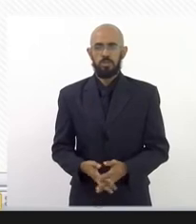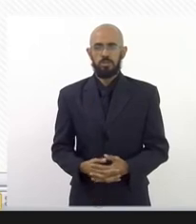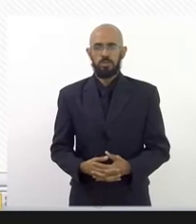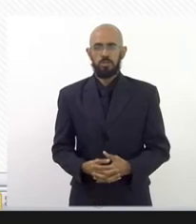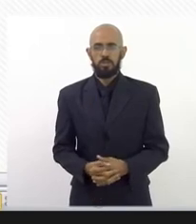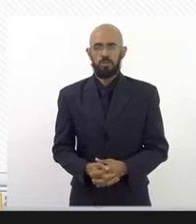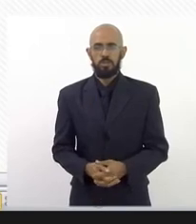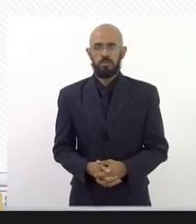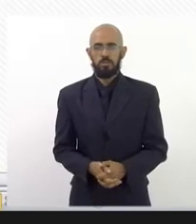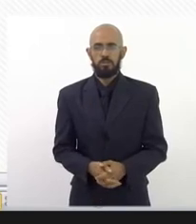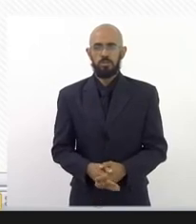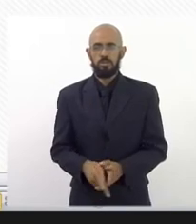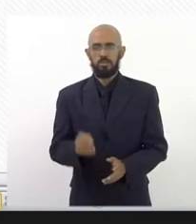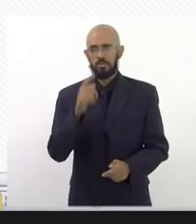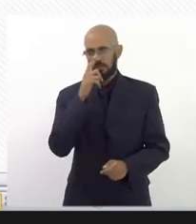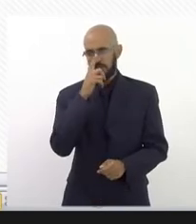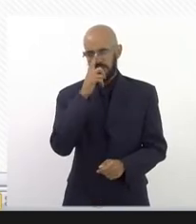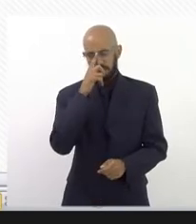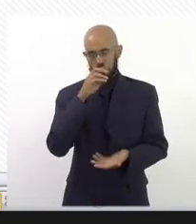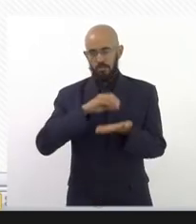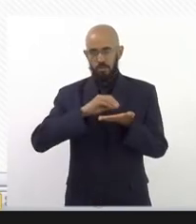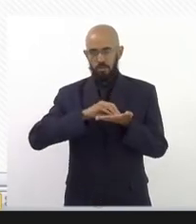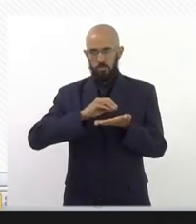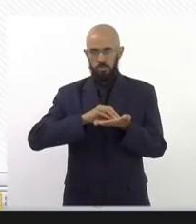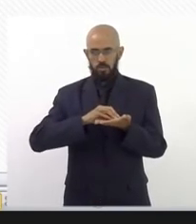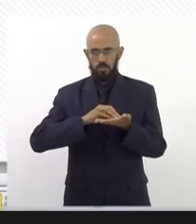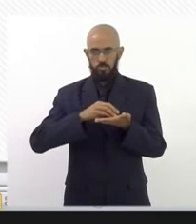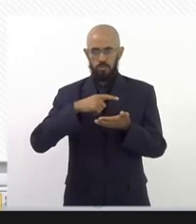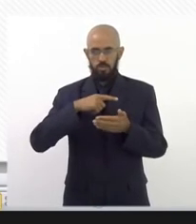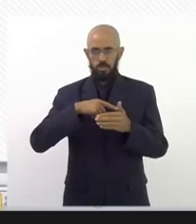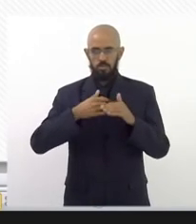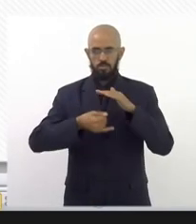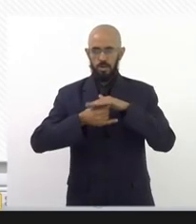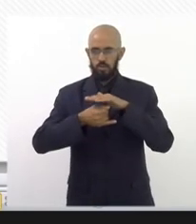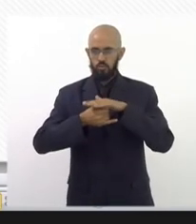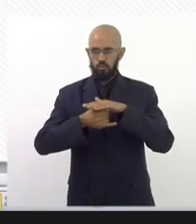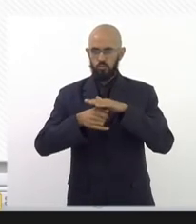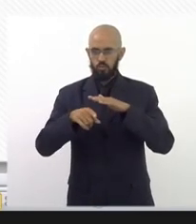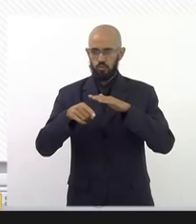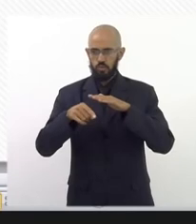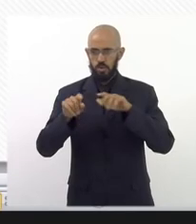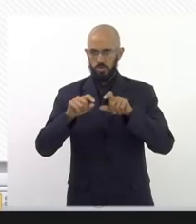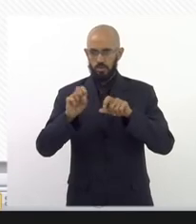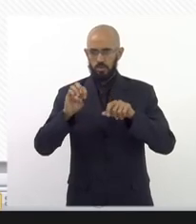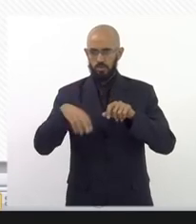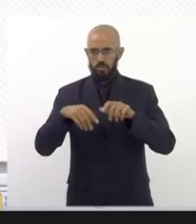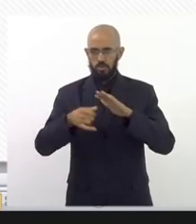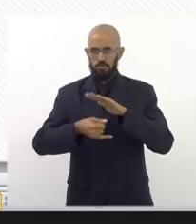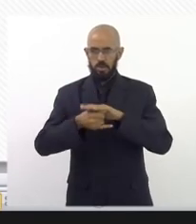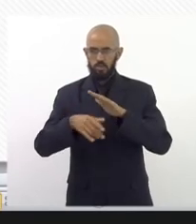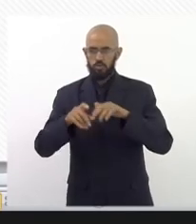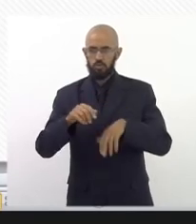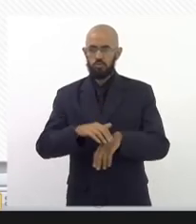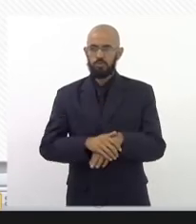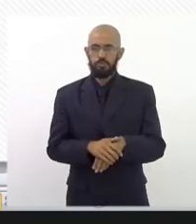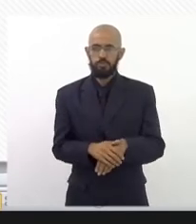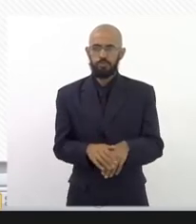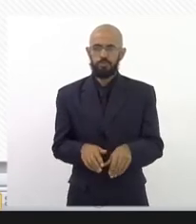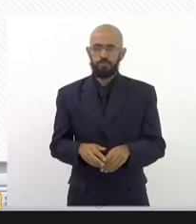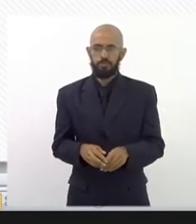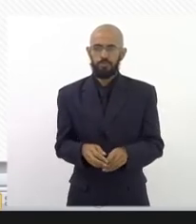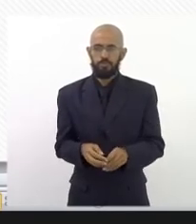faltando algo... Será que tá embaixo? Tá embaixo, né? Tem mais embaixo. Então...